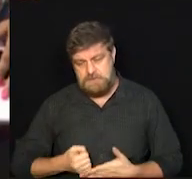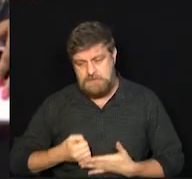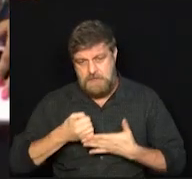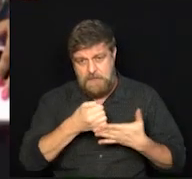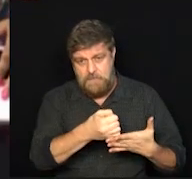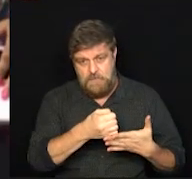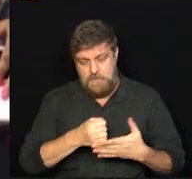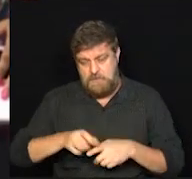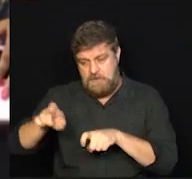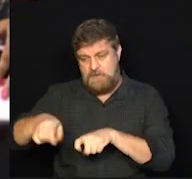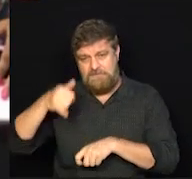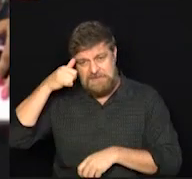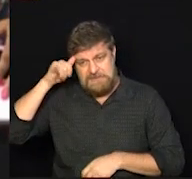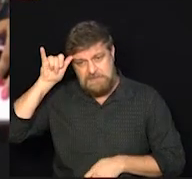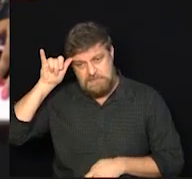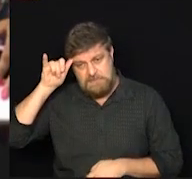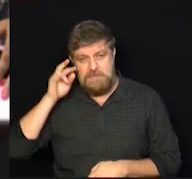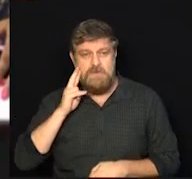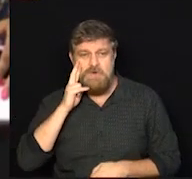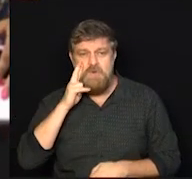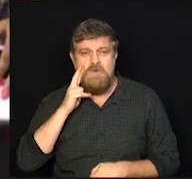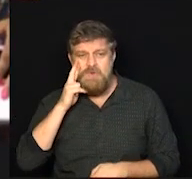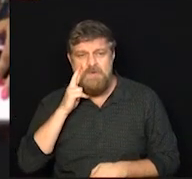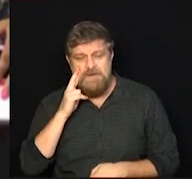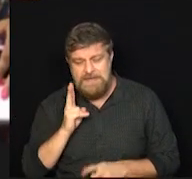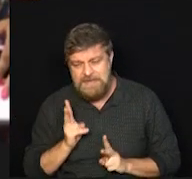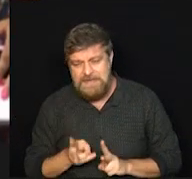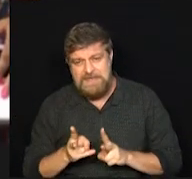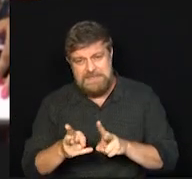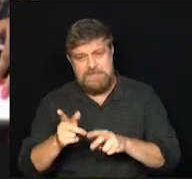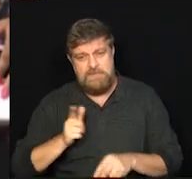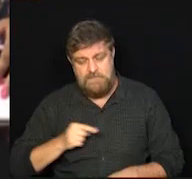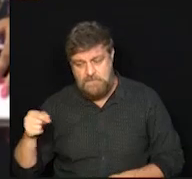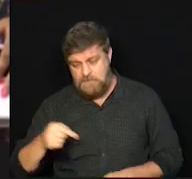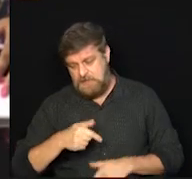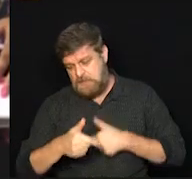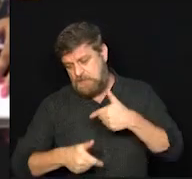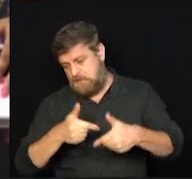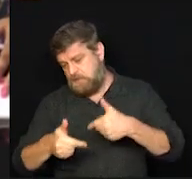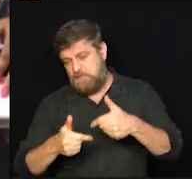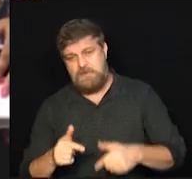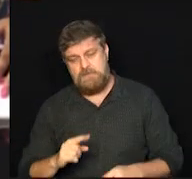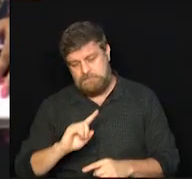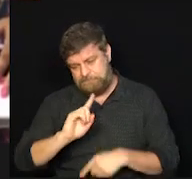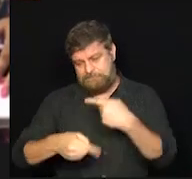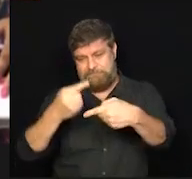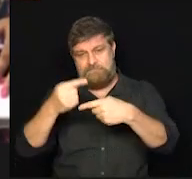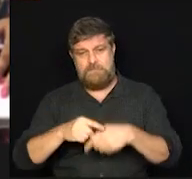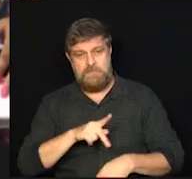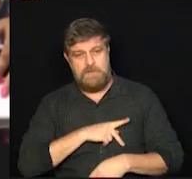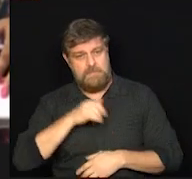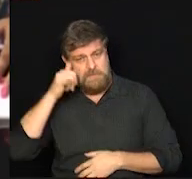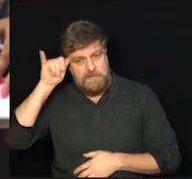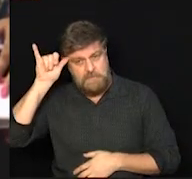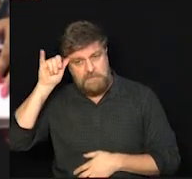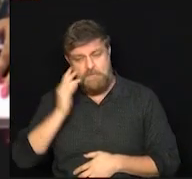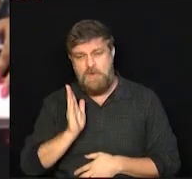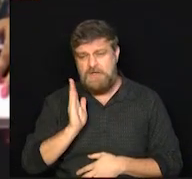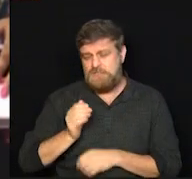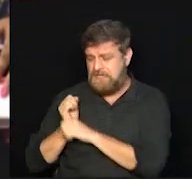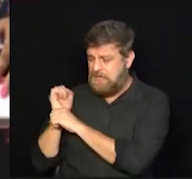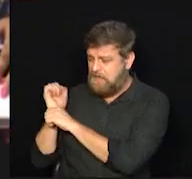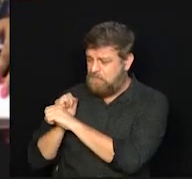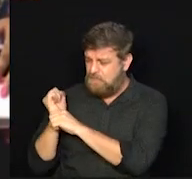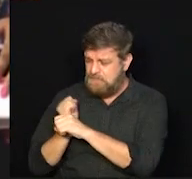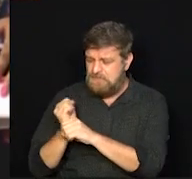como Associação de João sempre foi desenvolvimento deste Trabalho São Paulo Búfalo que tá aí com a gente trabalho